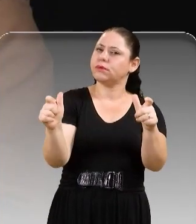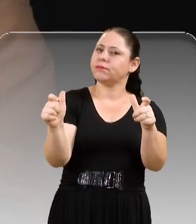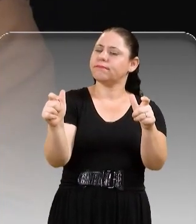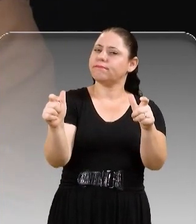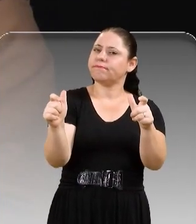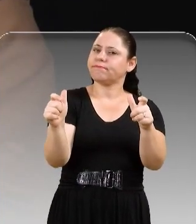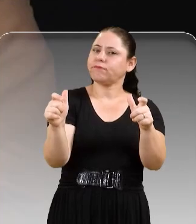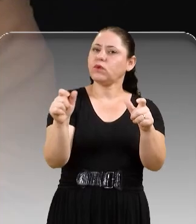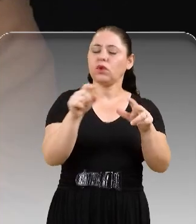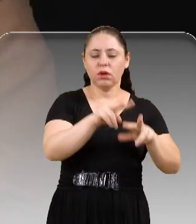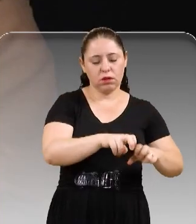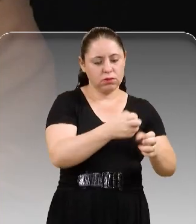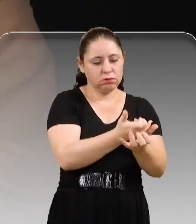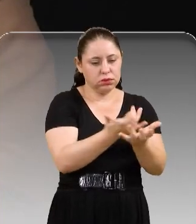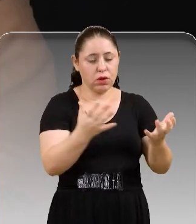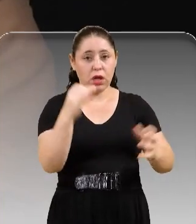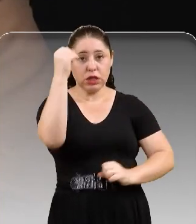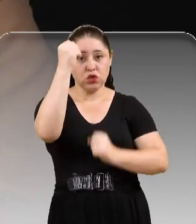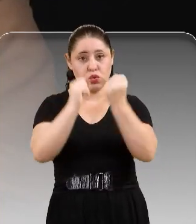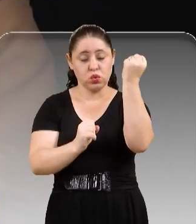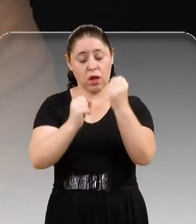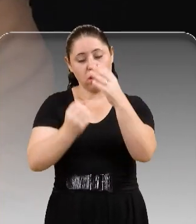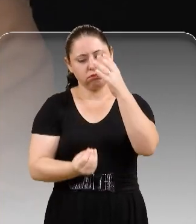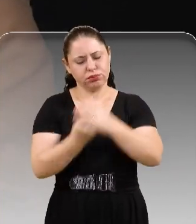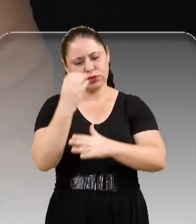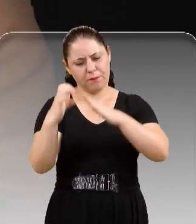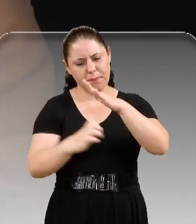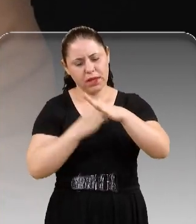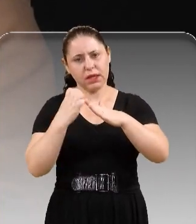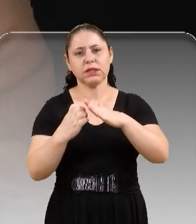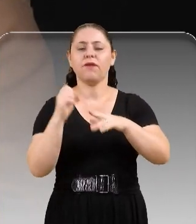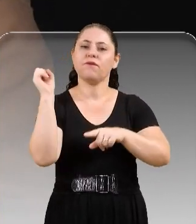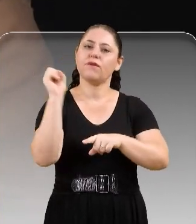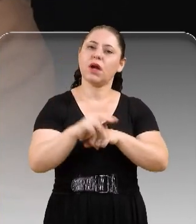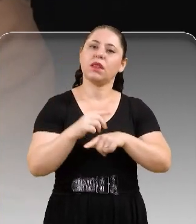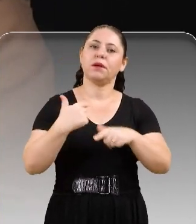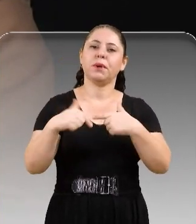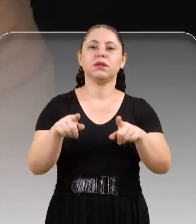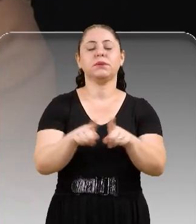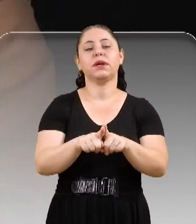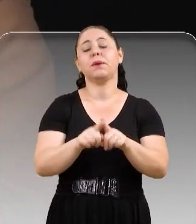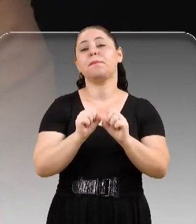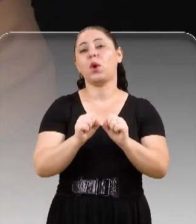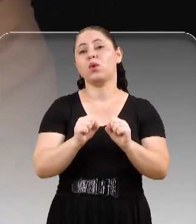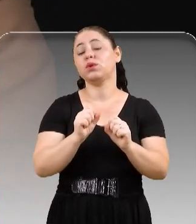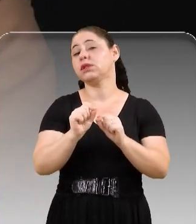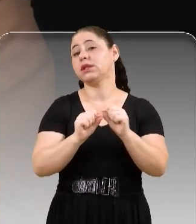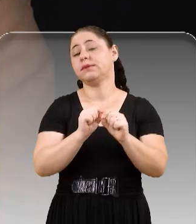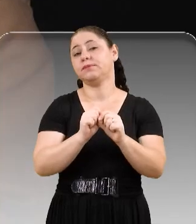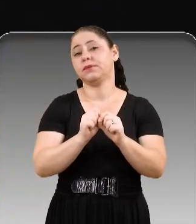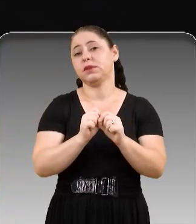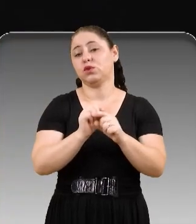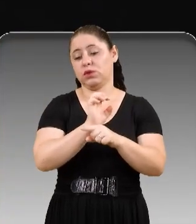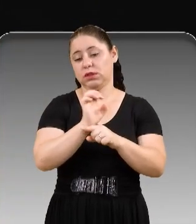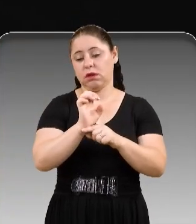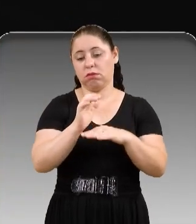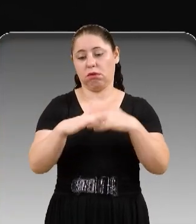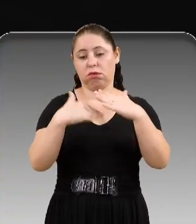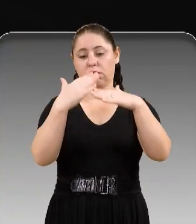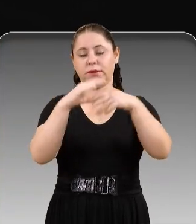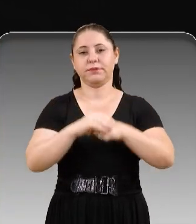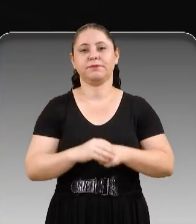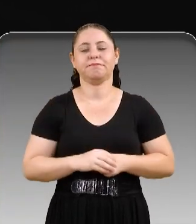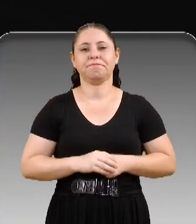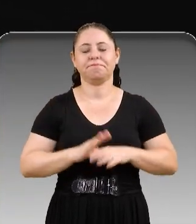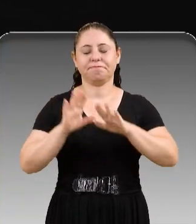da produção agrícola, produção industrial, formação de empregos, etc., que permite que o Estado possa se desenvolver. E agora eu